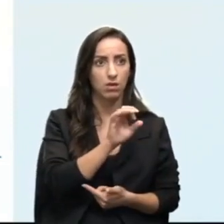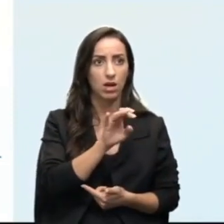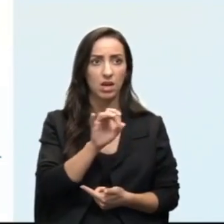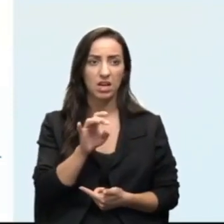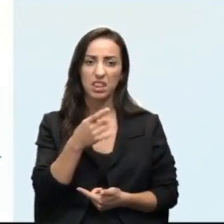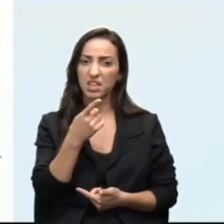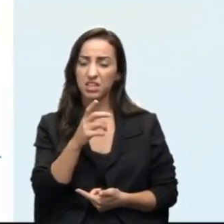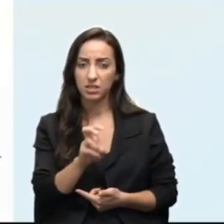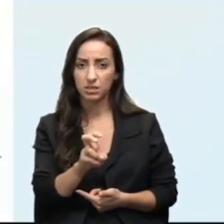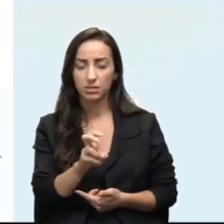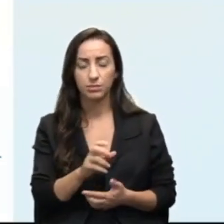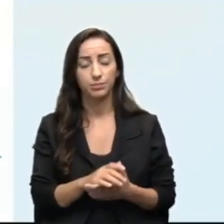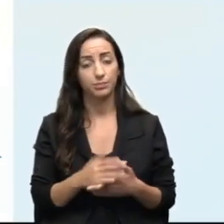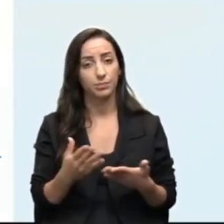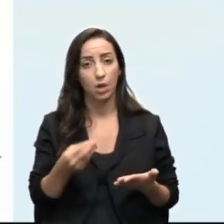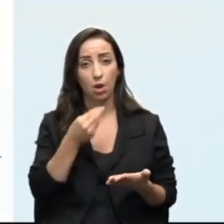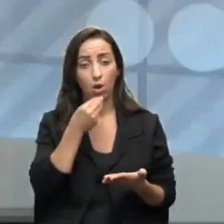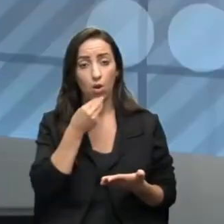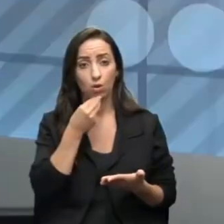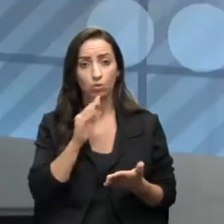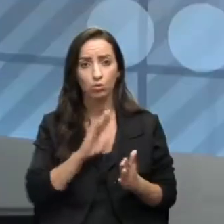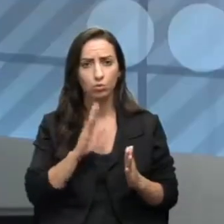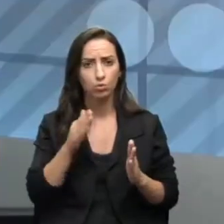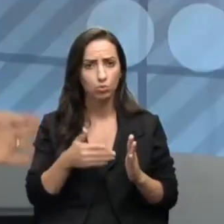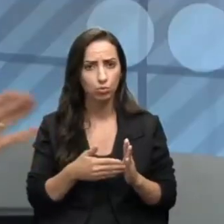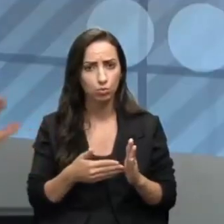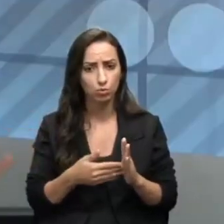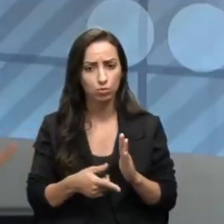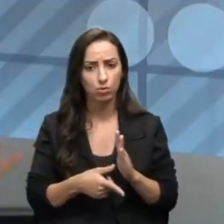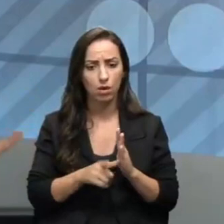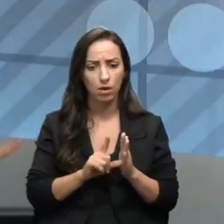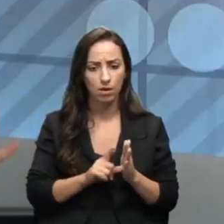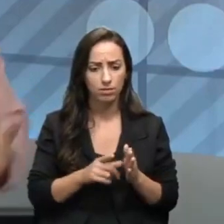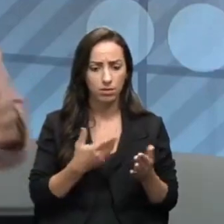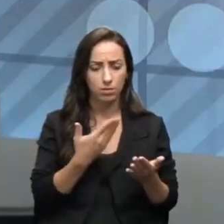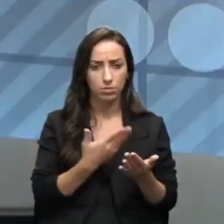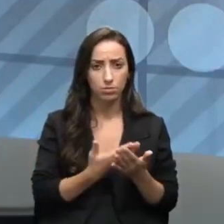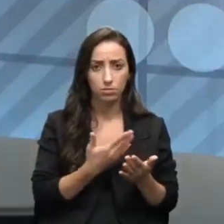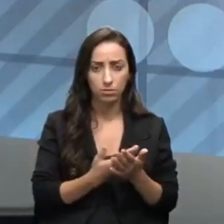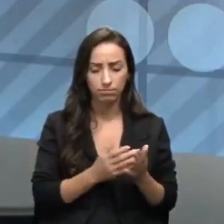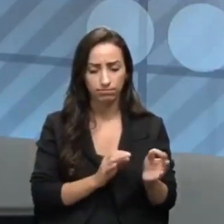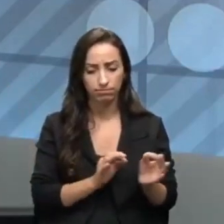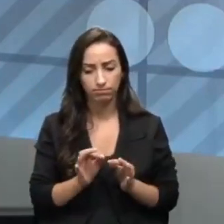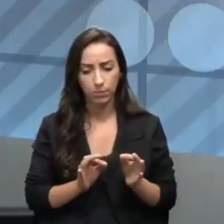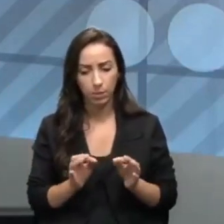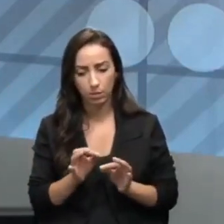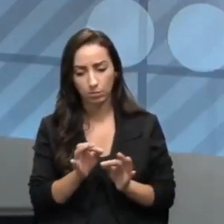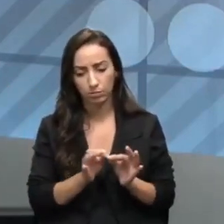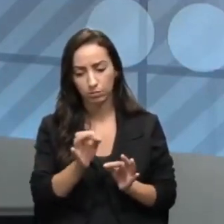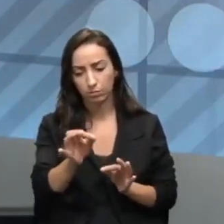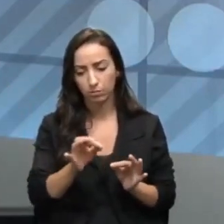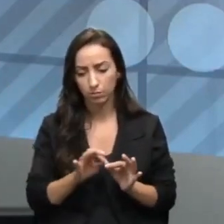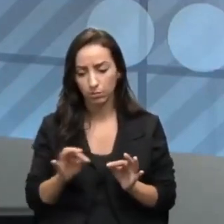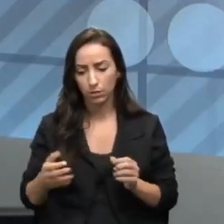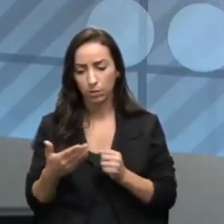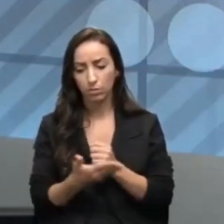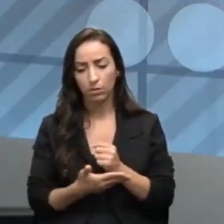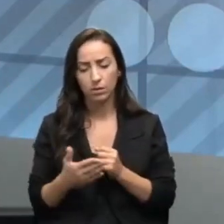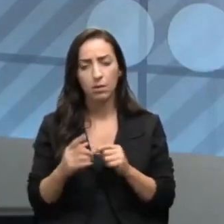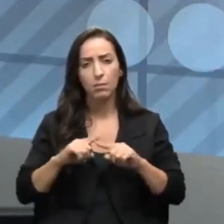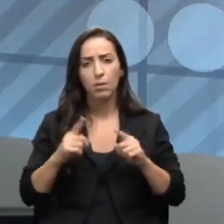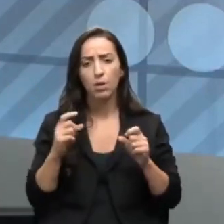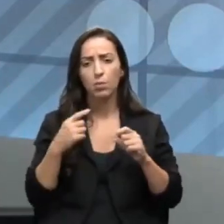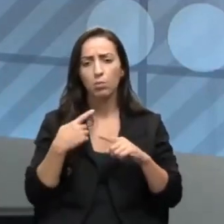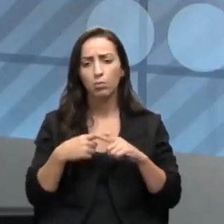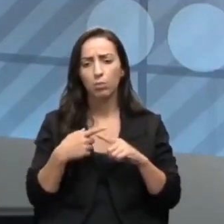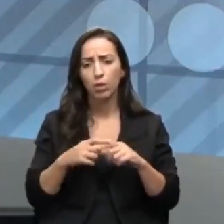cada 15. Lógico que tudo isso é feito em cima de um dimensionamento. Mas por que a gente pode variar esse espaçamento ou